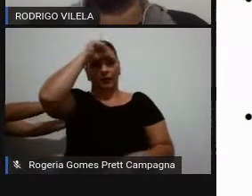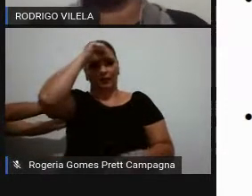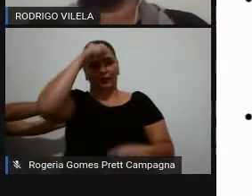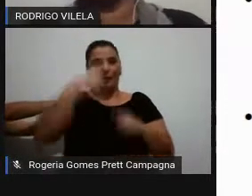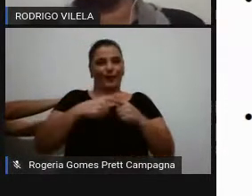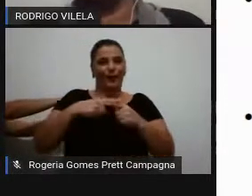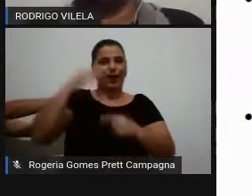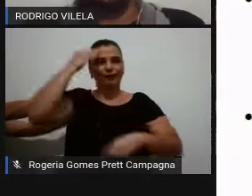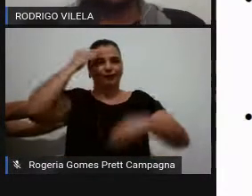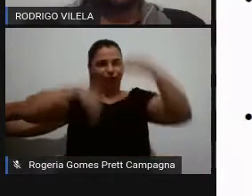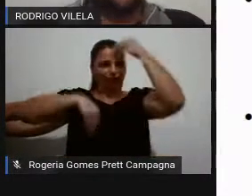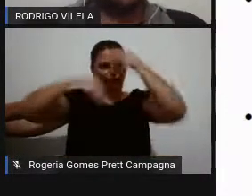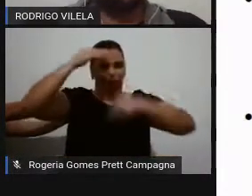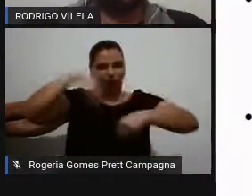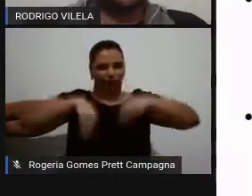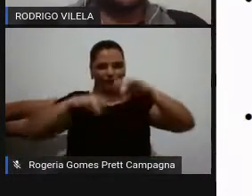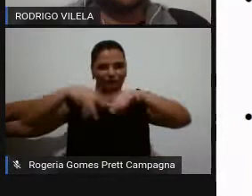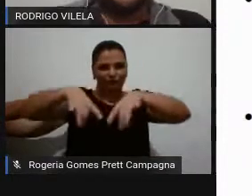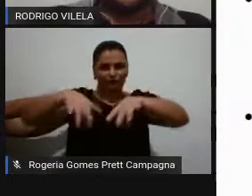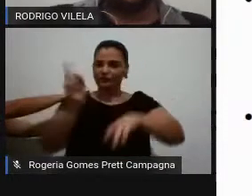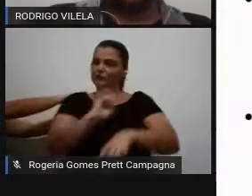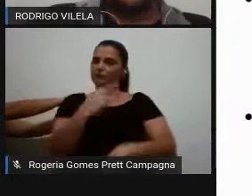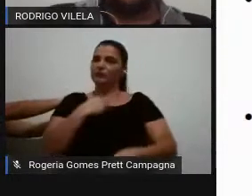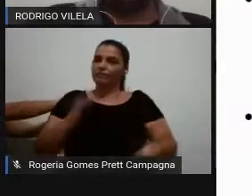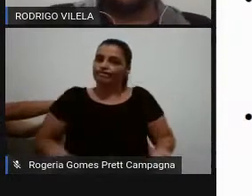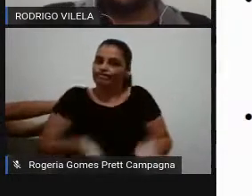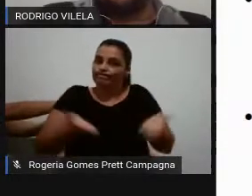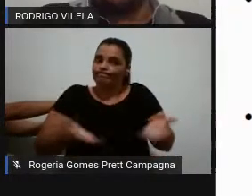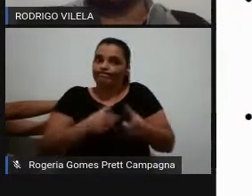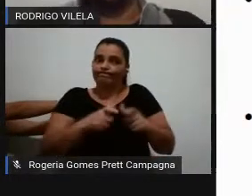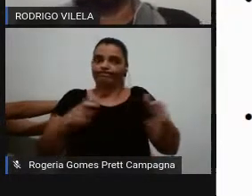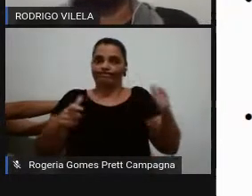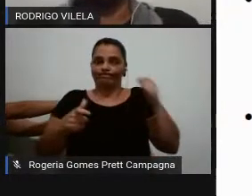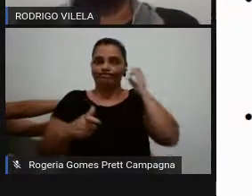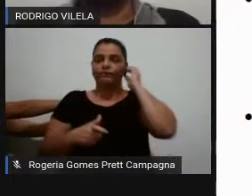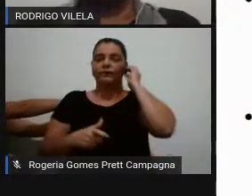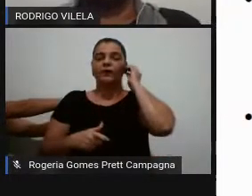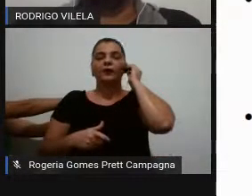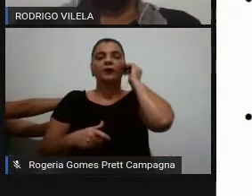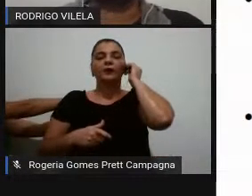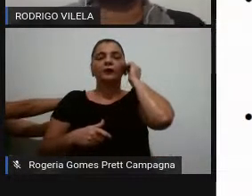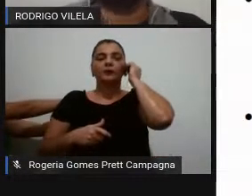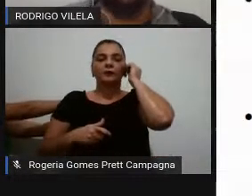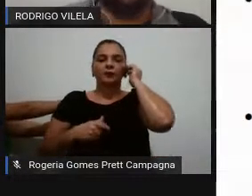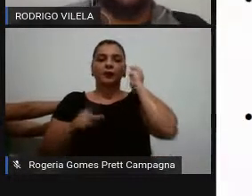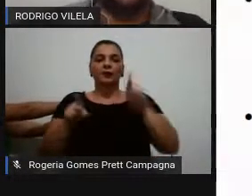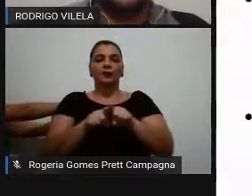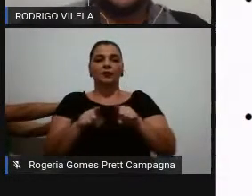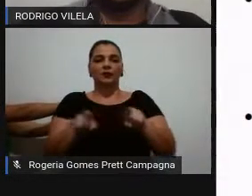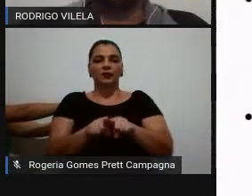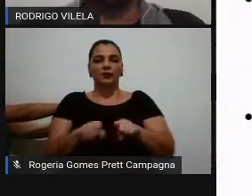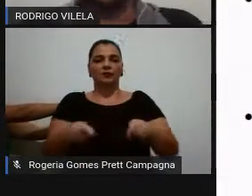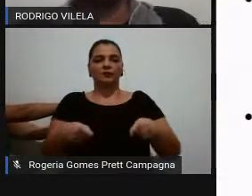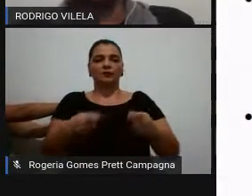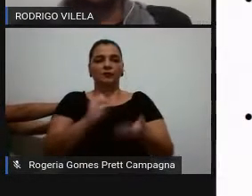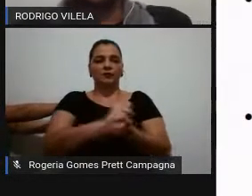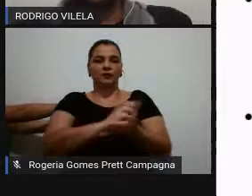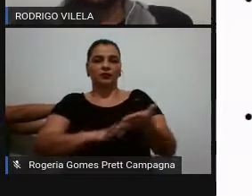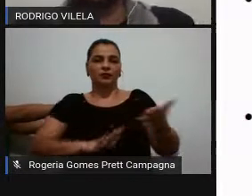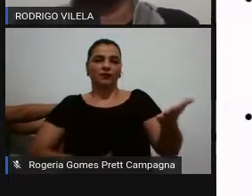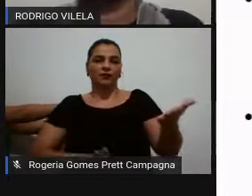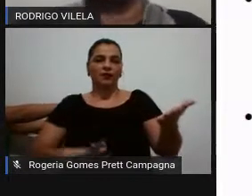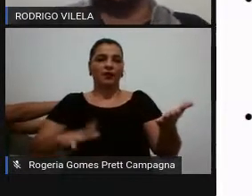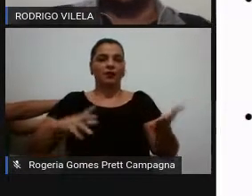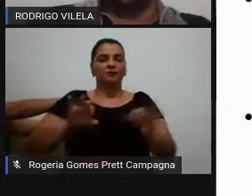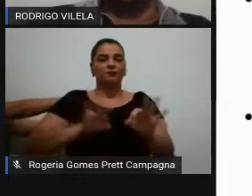tinha na escola. E aí as APNPs também precisavam ser construídas de outras formas. As atividades que a gente